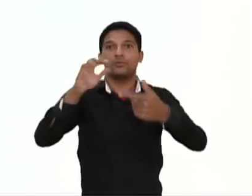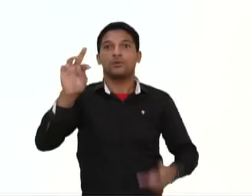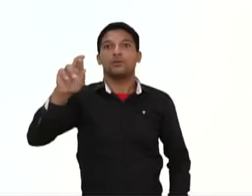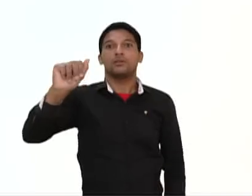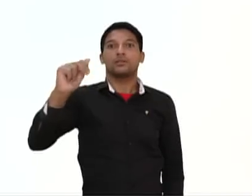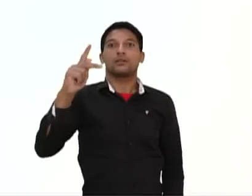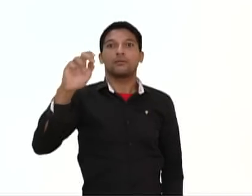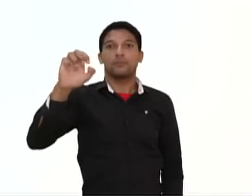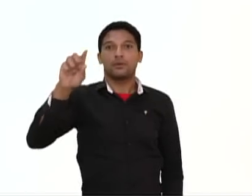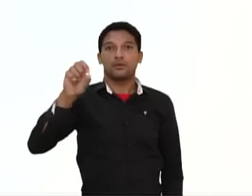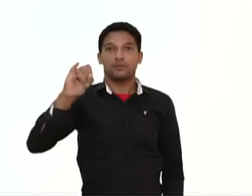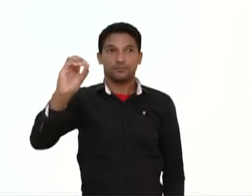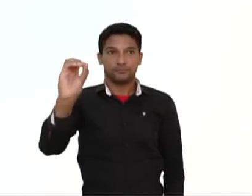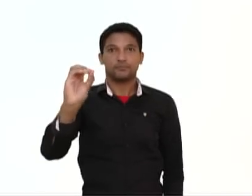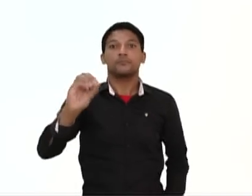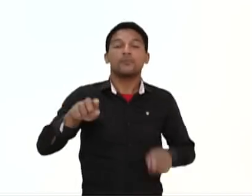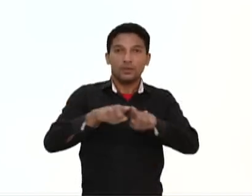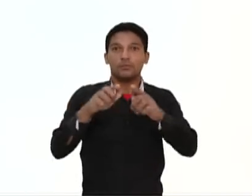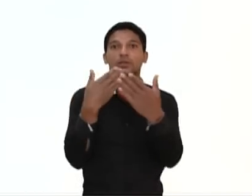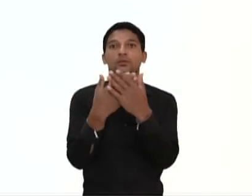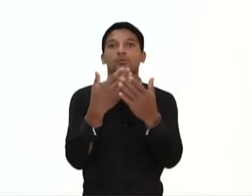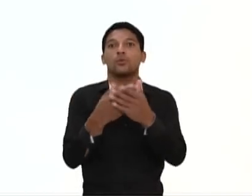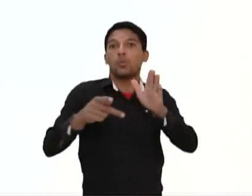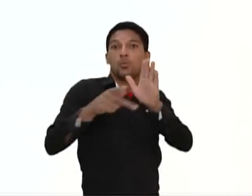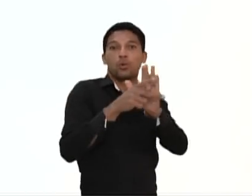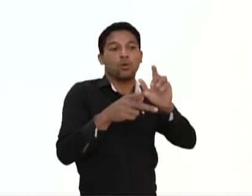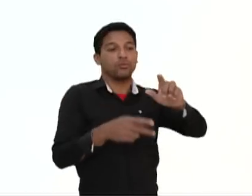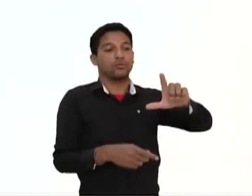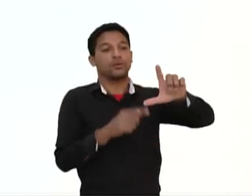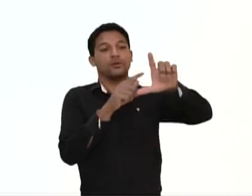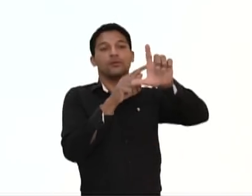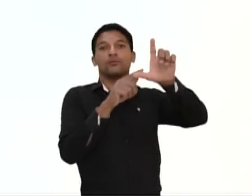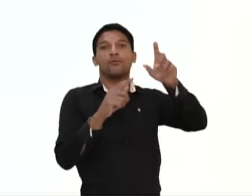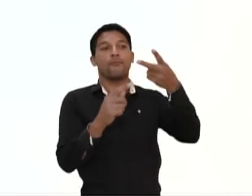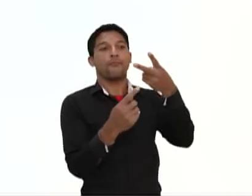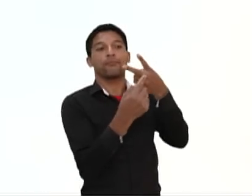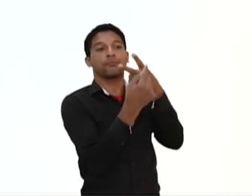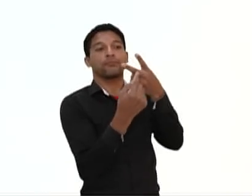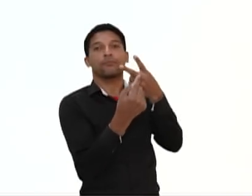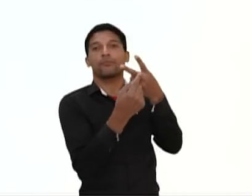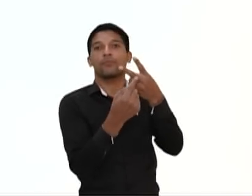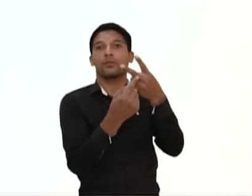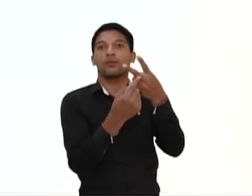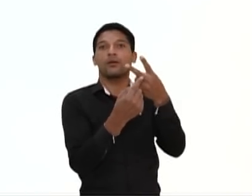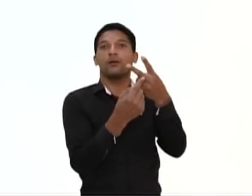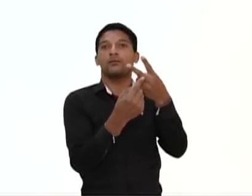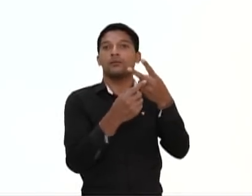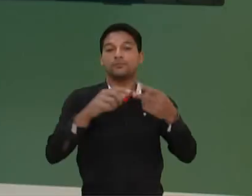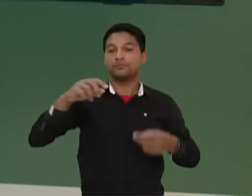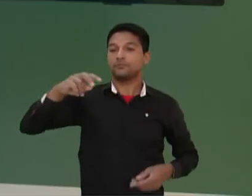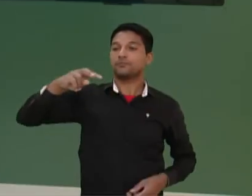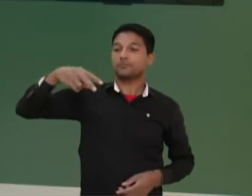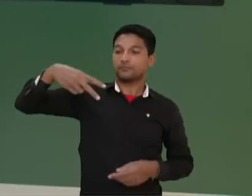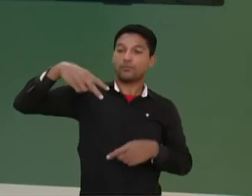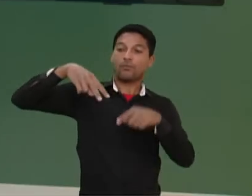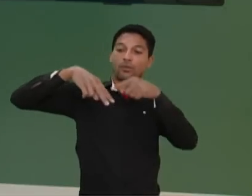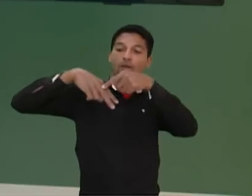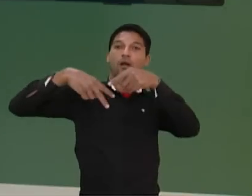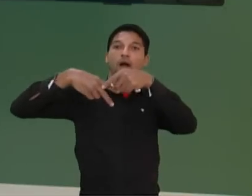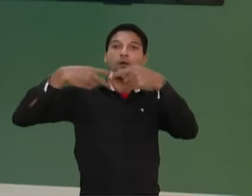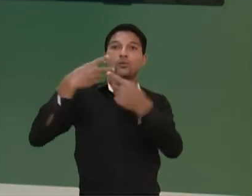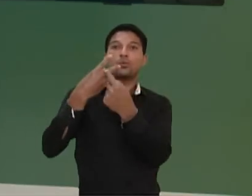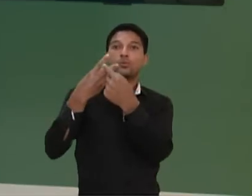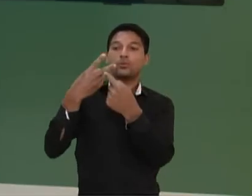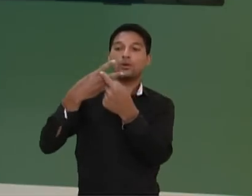A propriedade dos ângulos e a propriedade das diagonais. Os ângulos opostos são